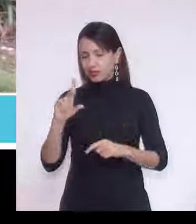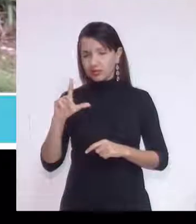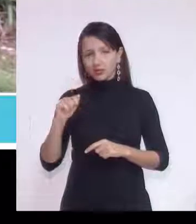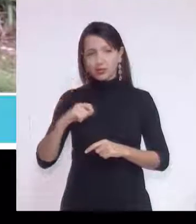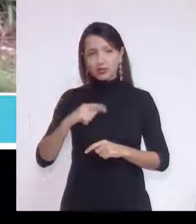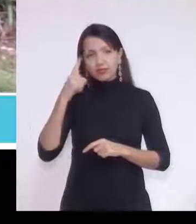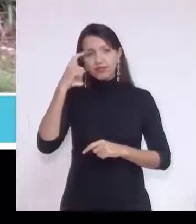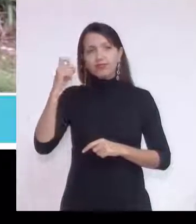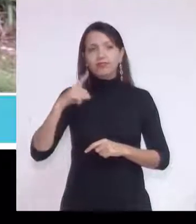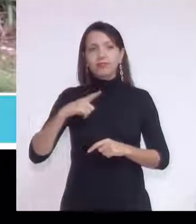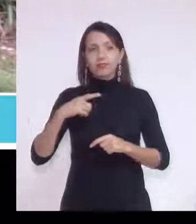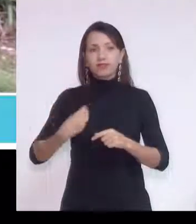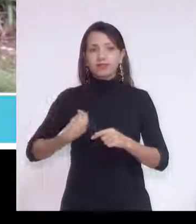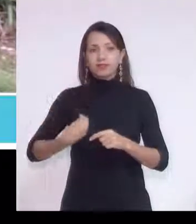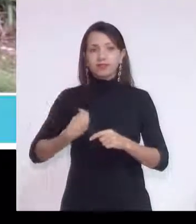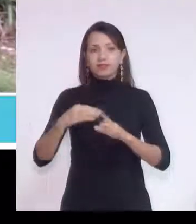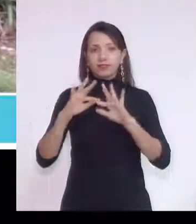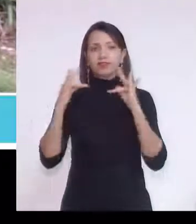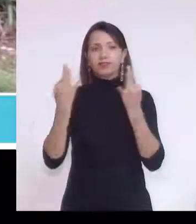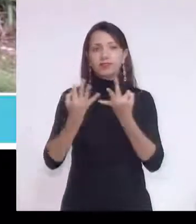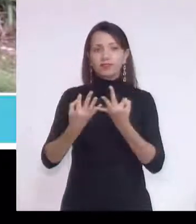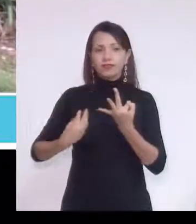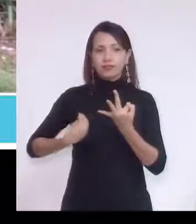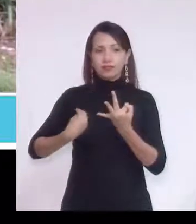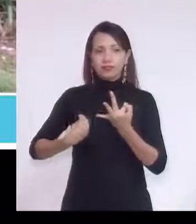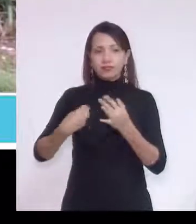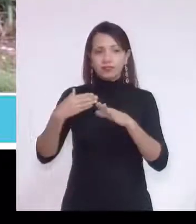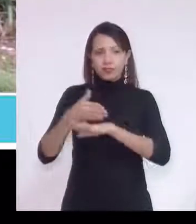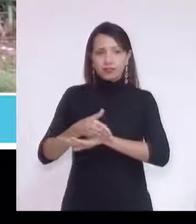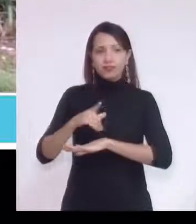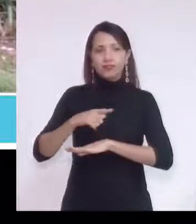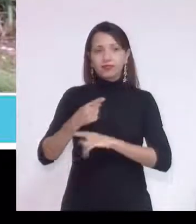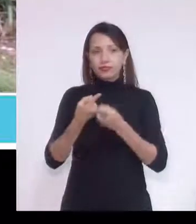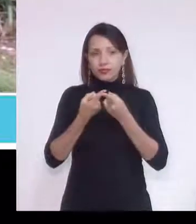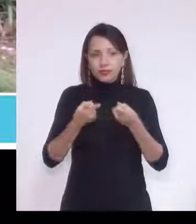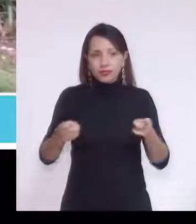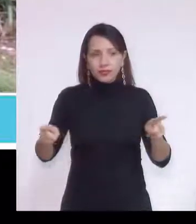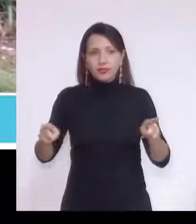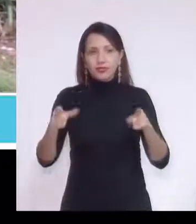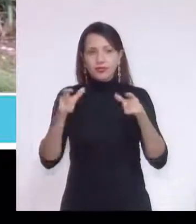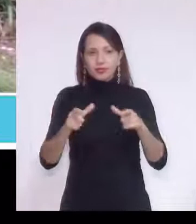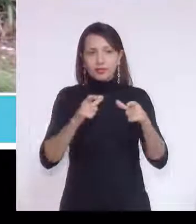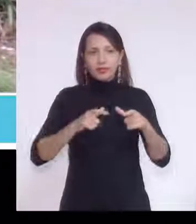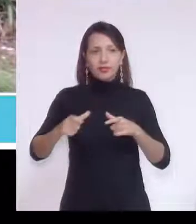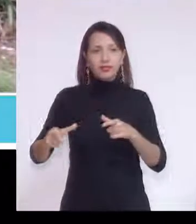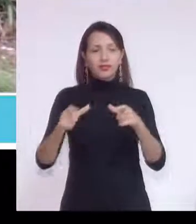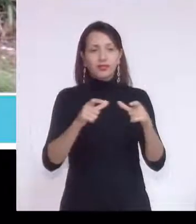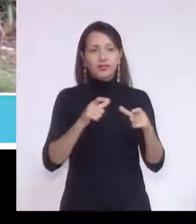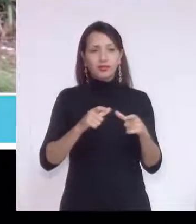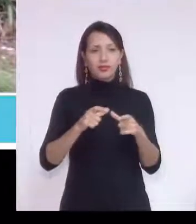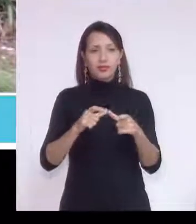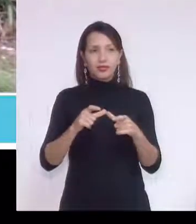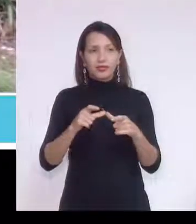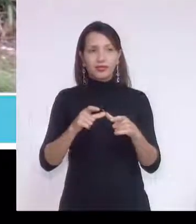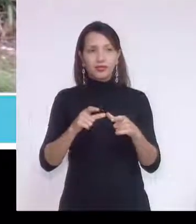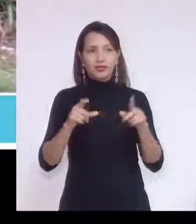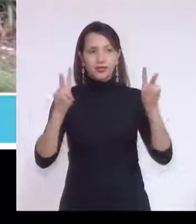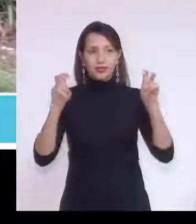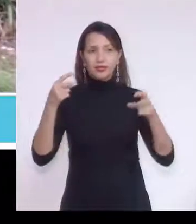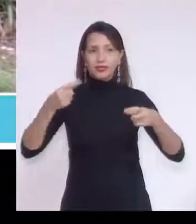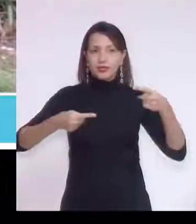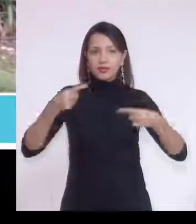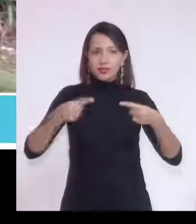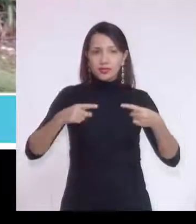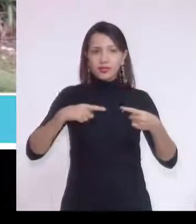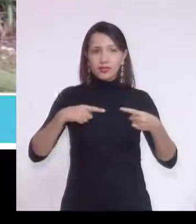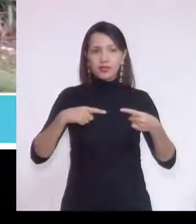que as famílias frequentassem. Então ali dentro a gente tem uma área de churrasqueira, tem uma área que depois virou até uma polêmica, não é? Falou assim, mas vai